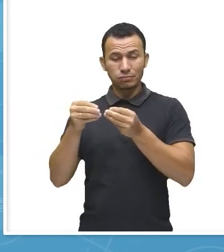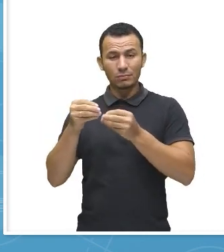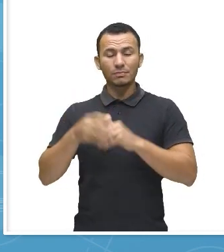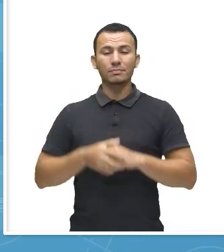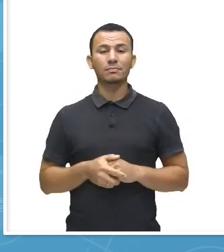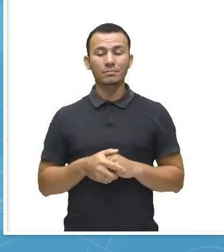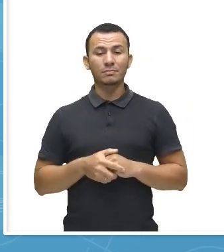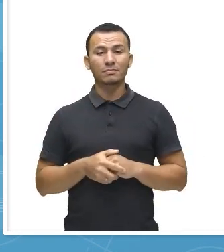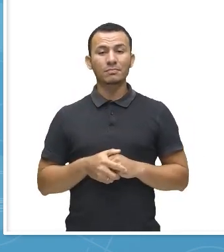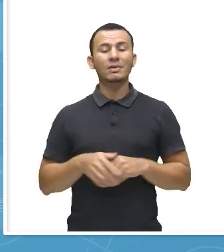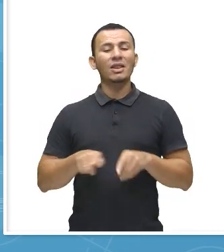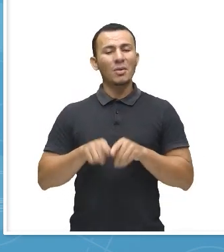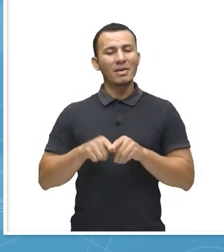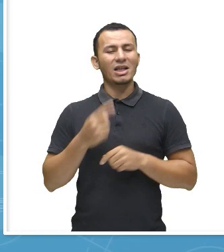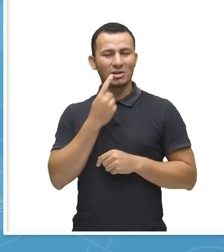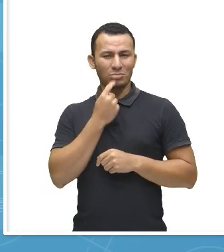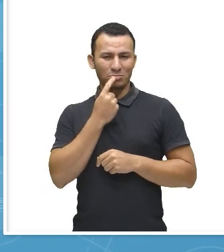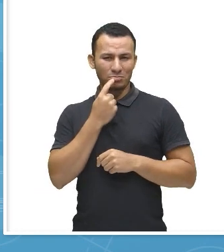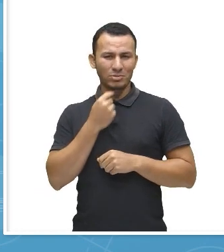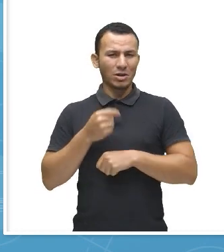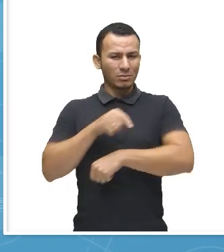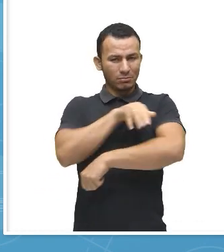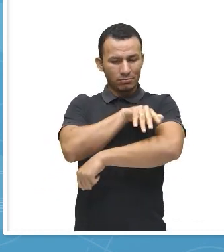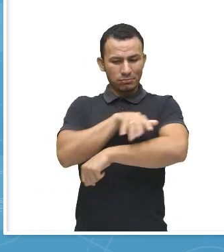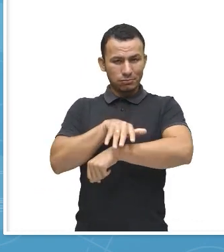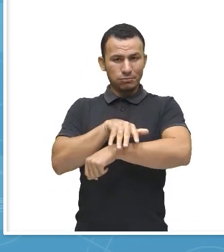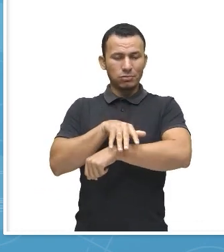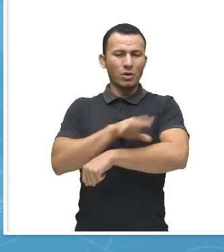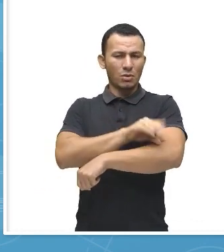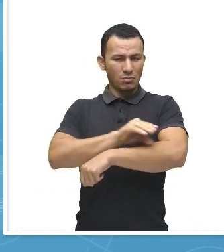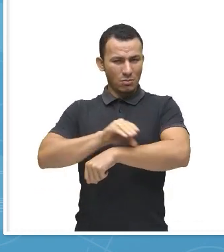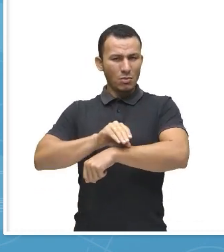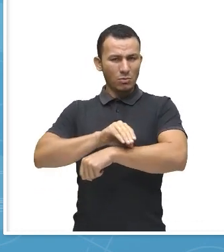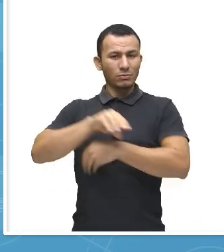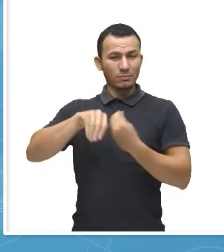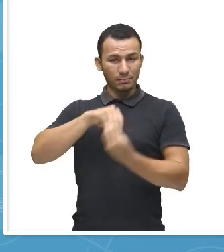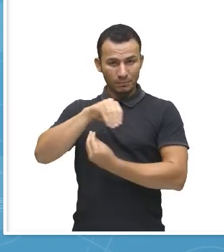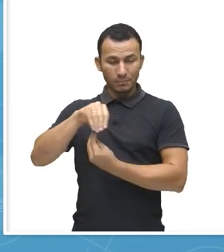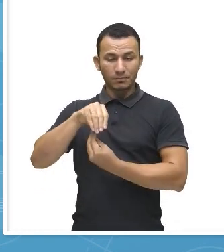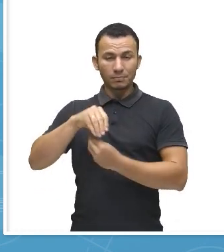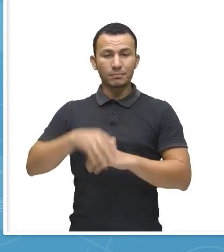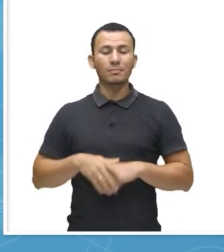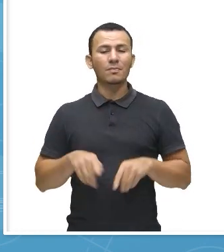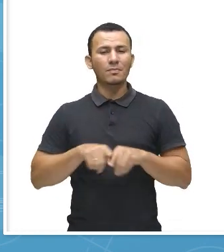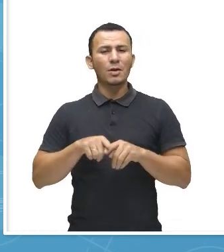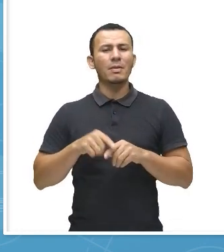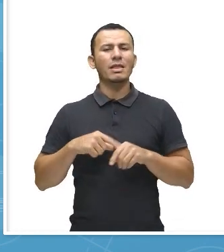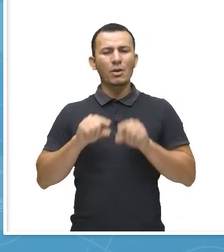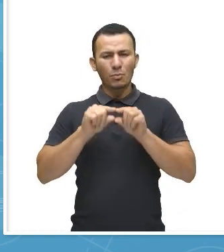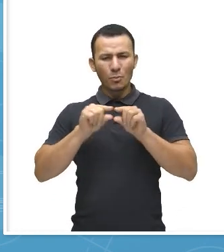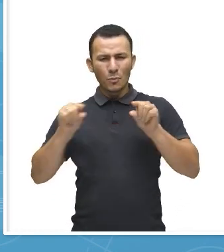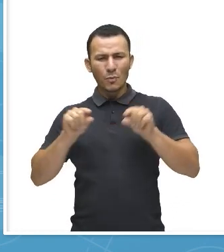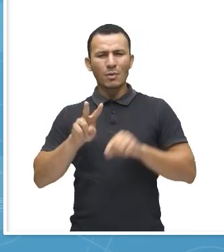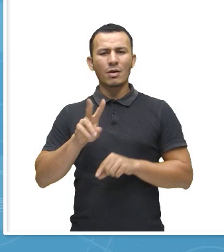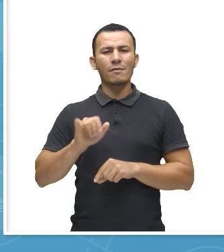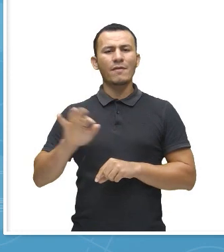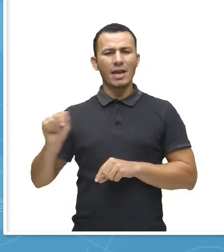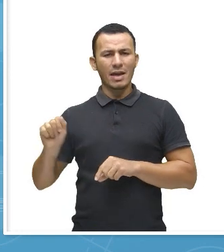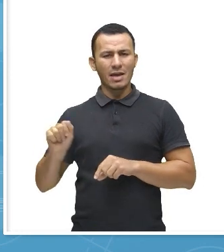a presença do sangue, né, no interior ali dos nossos músculos, pelas nossas veias, que é